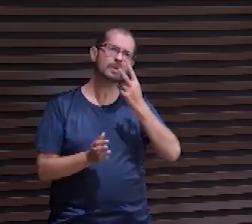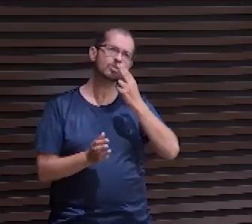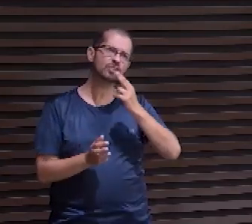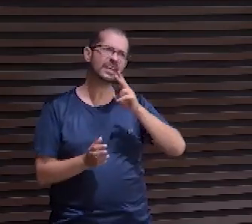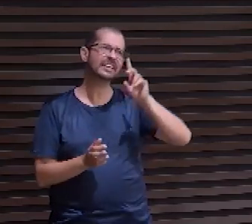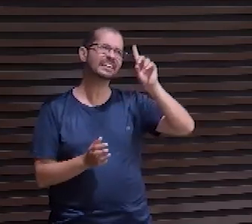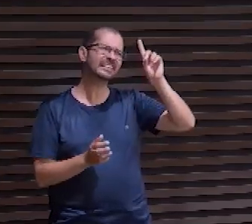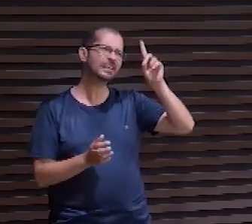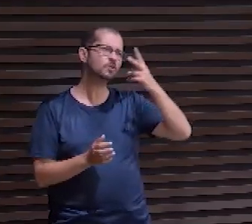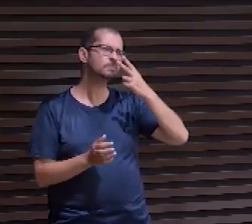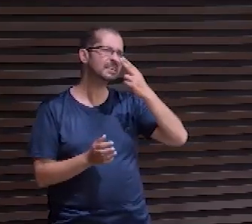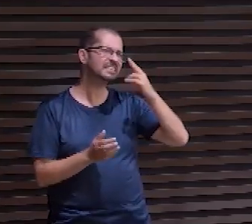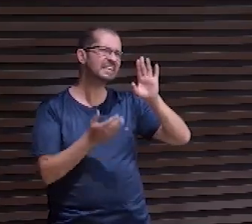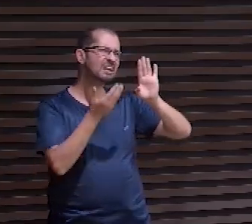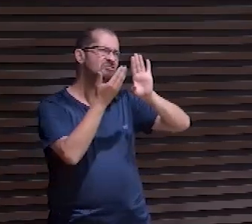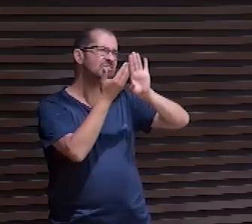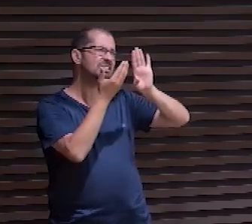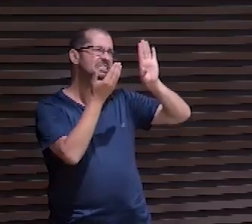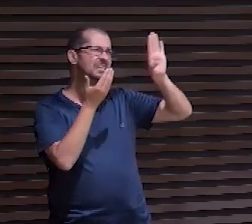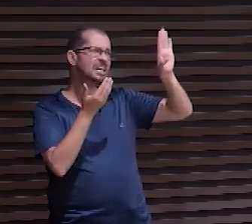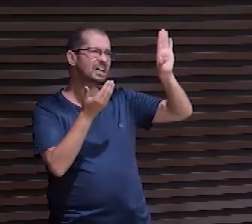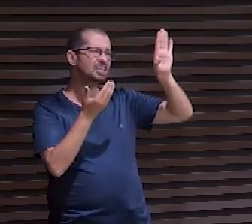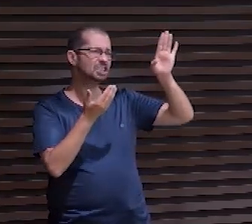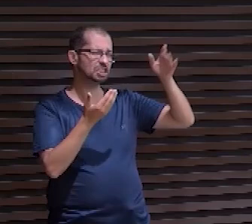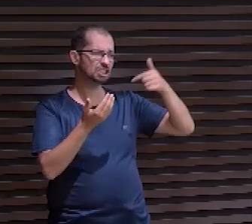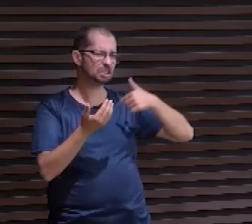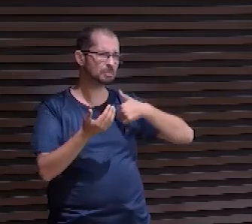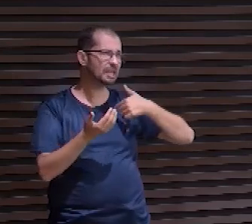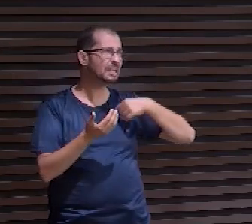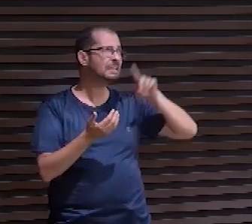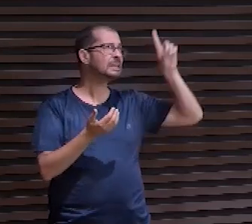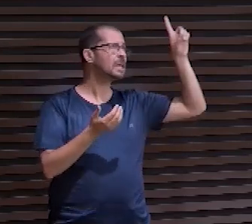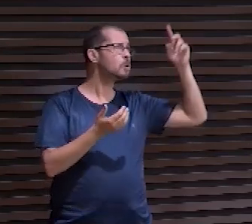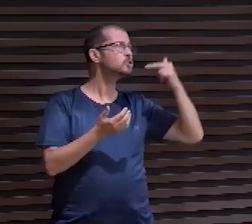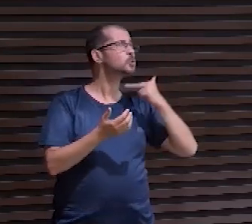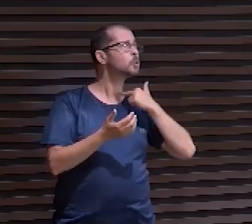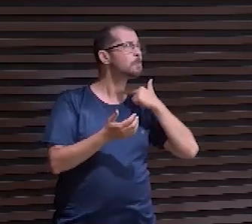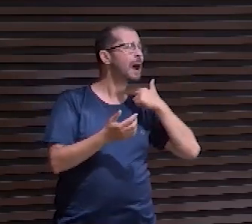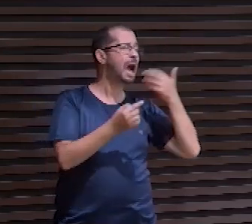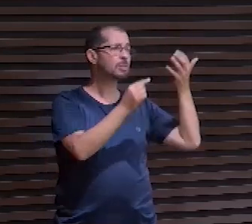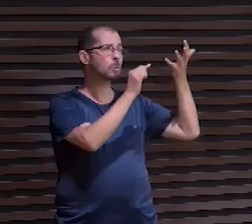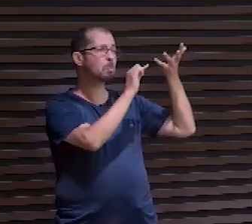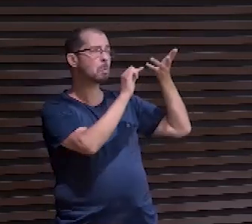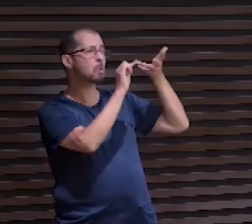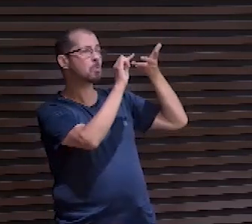muito distante de mim, ocupado com coisas